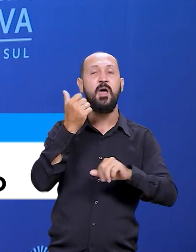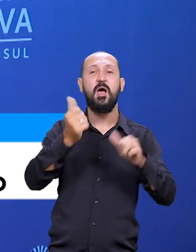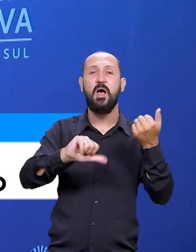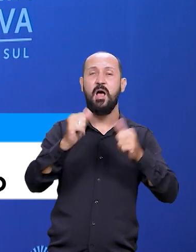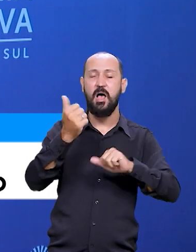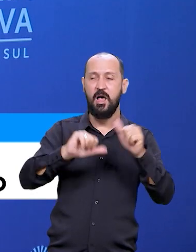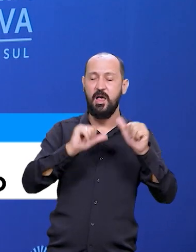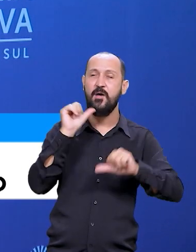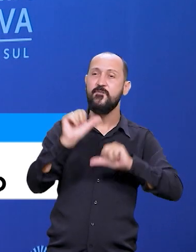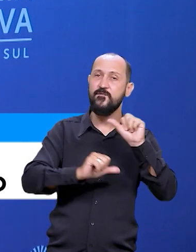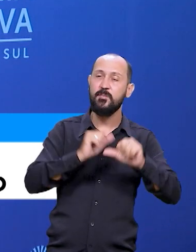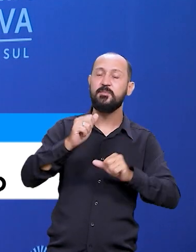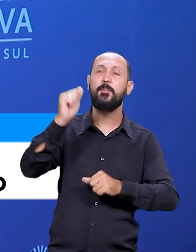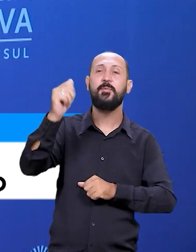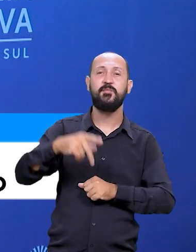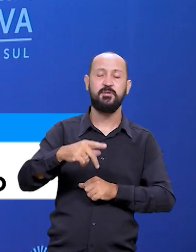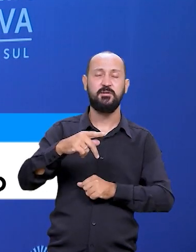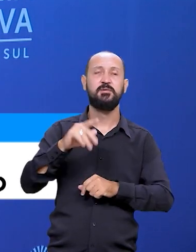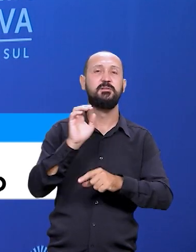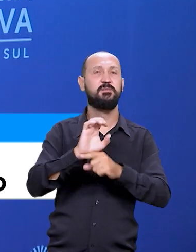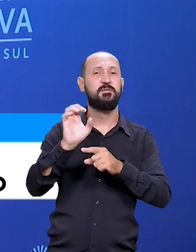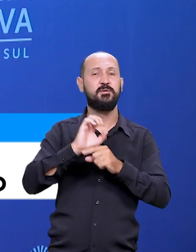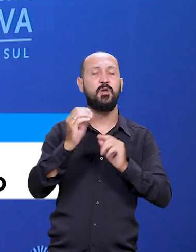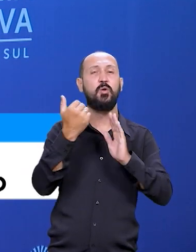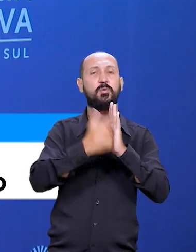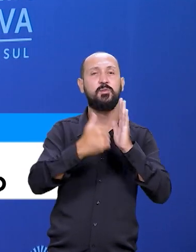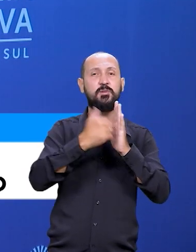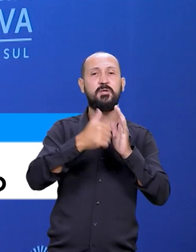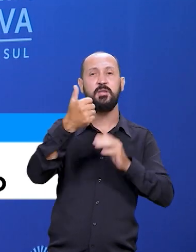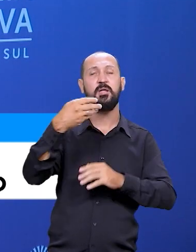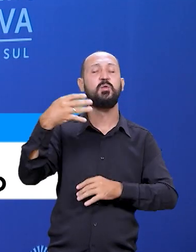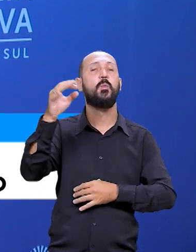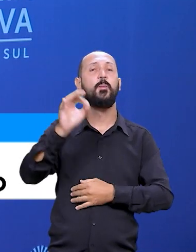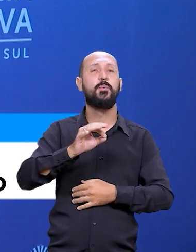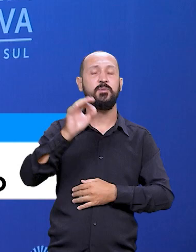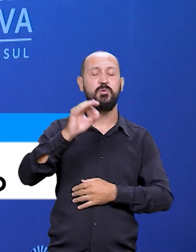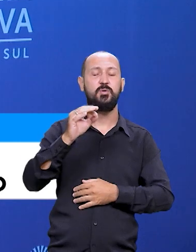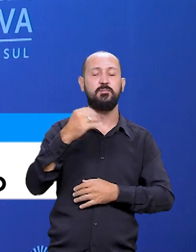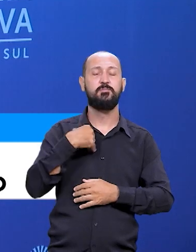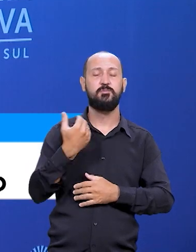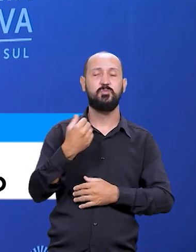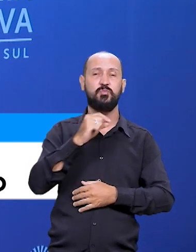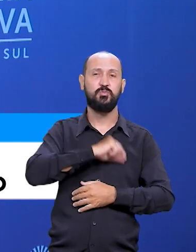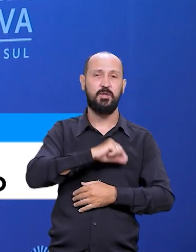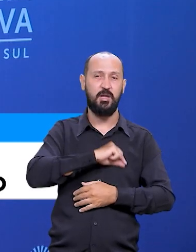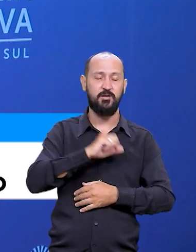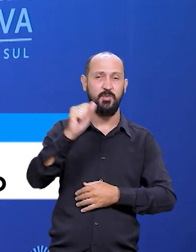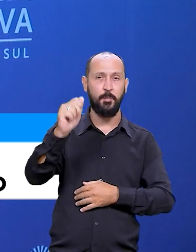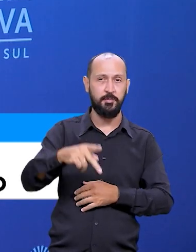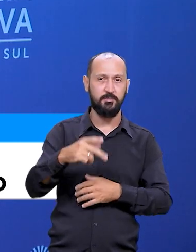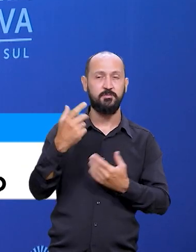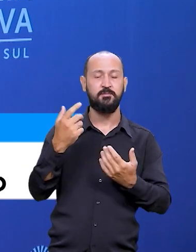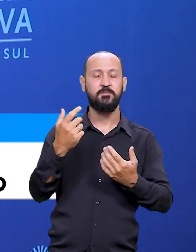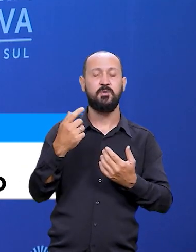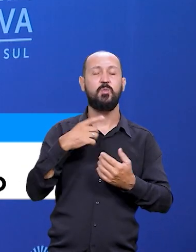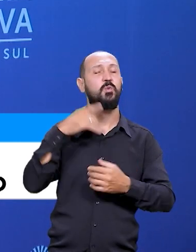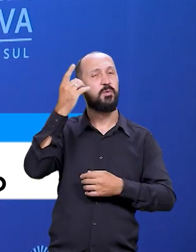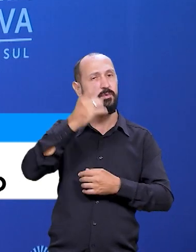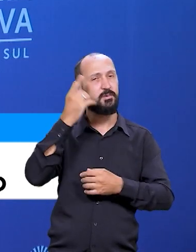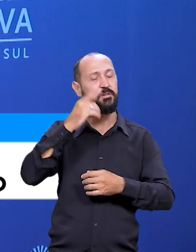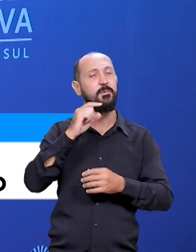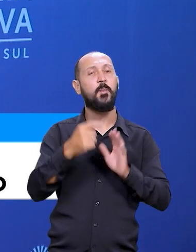estado uma revisão na reforma da Previdência Estadual que instituiu desconto de 14% no salário dos